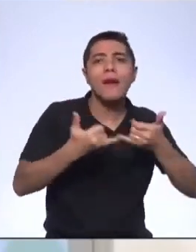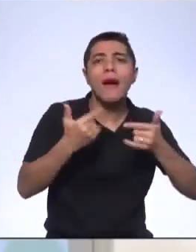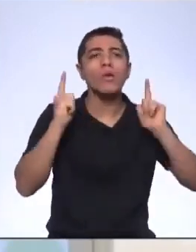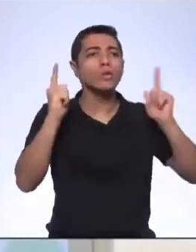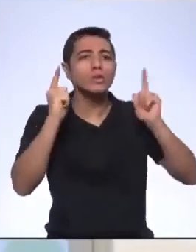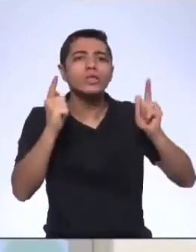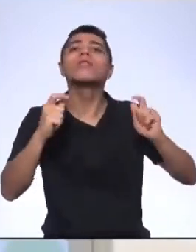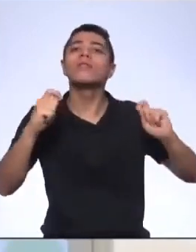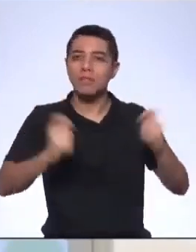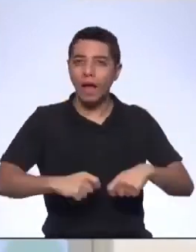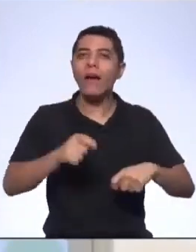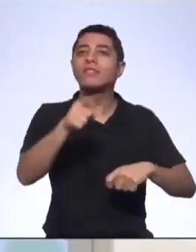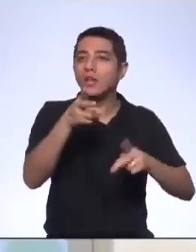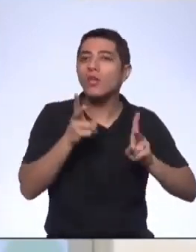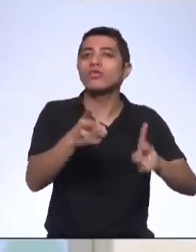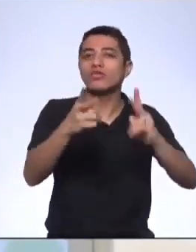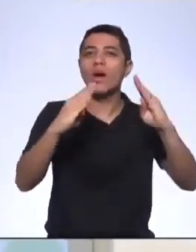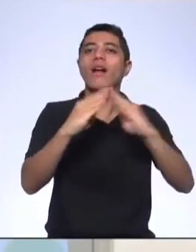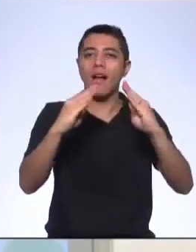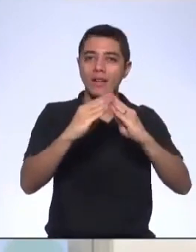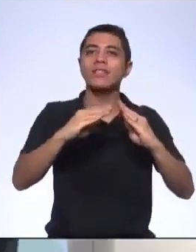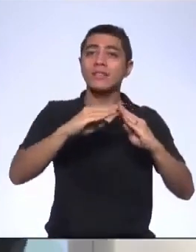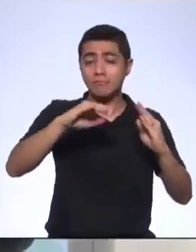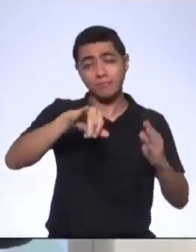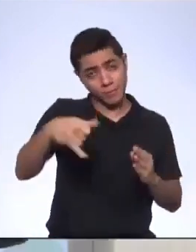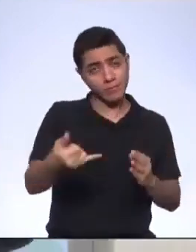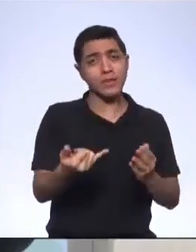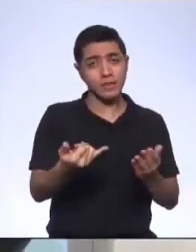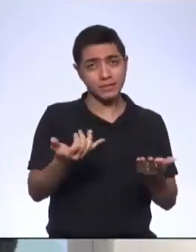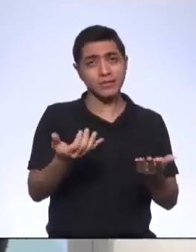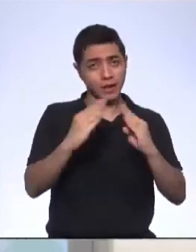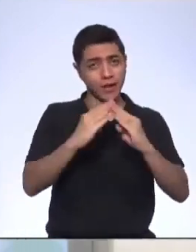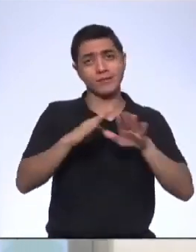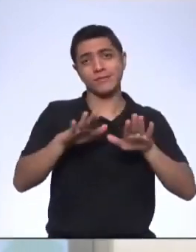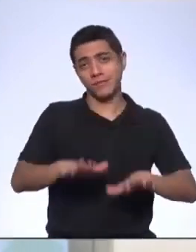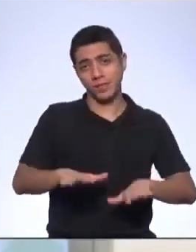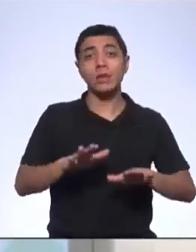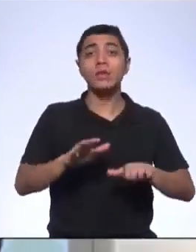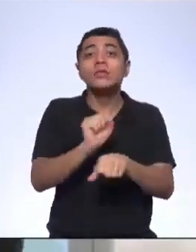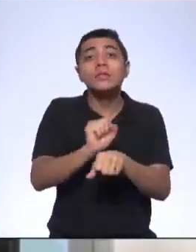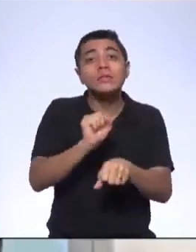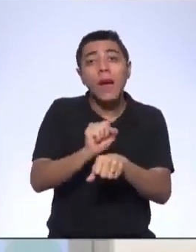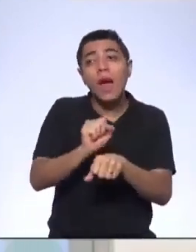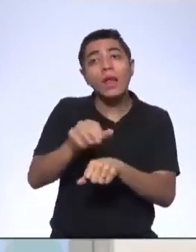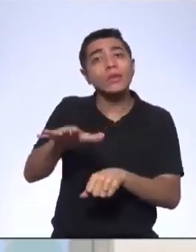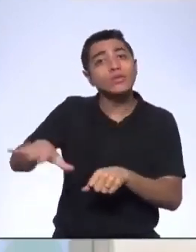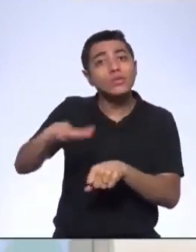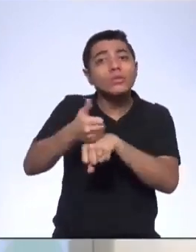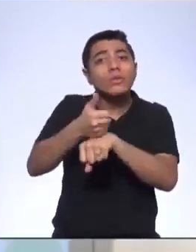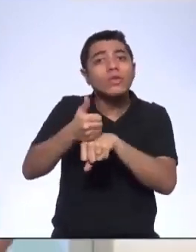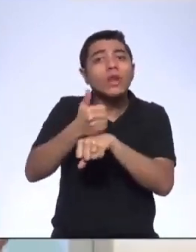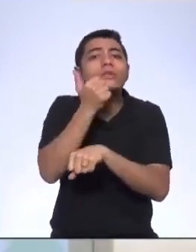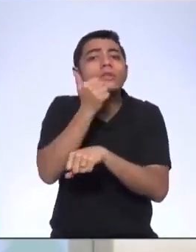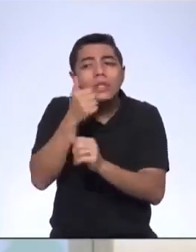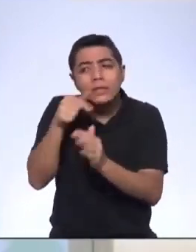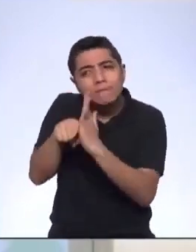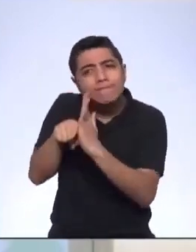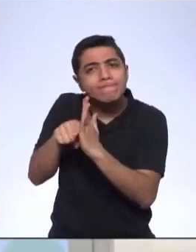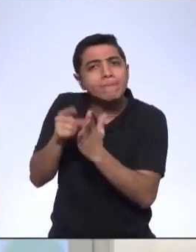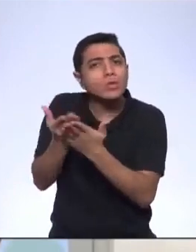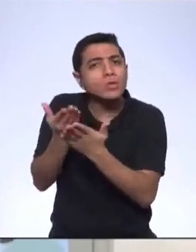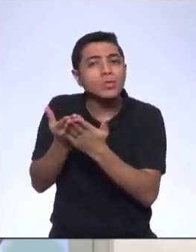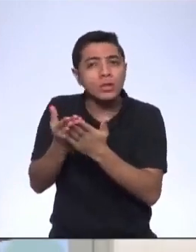deve continuar em casa ainda, enquanto as autoridades, enquanto a ciência toma os cuidados necessários. A vacina vai demorar um